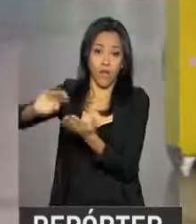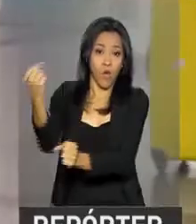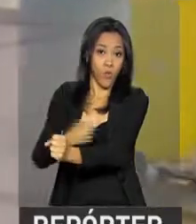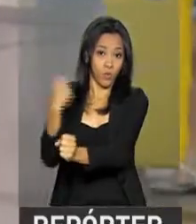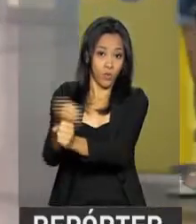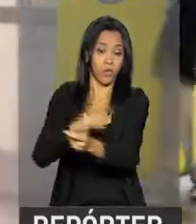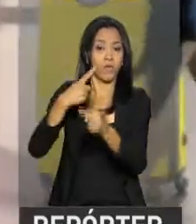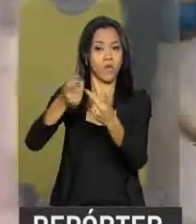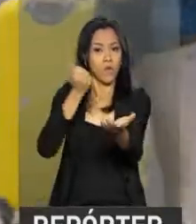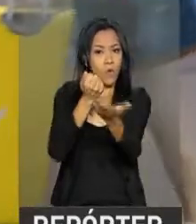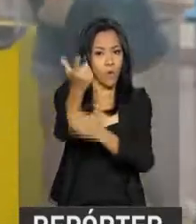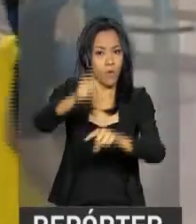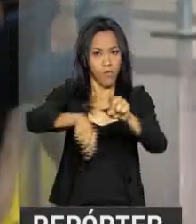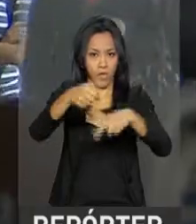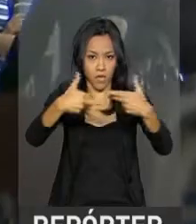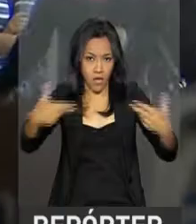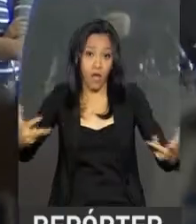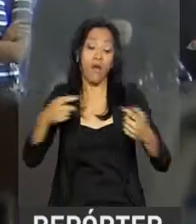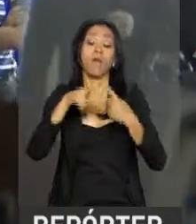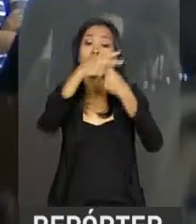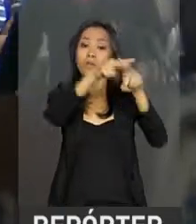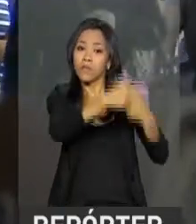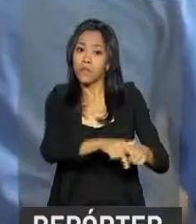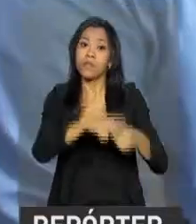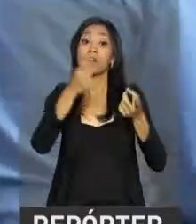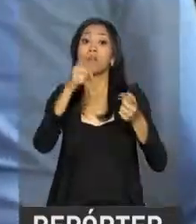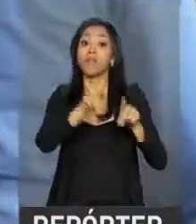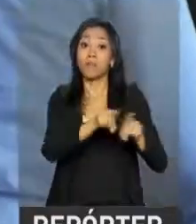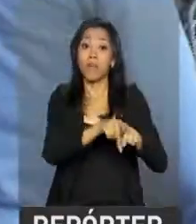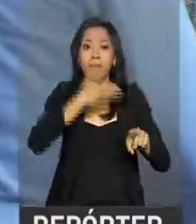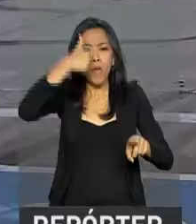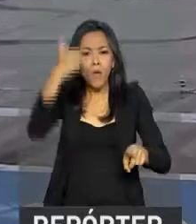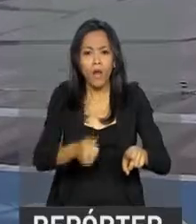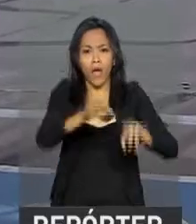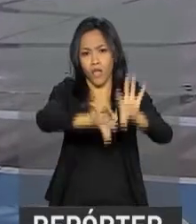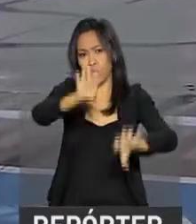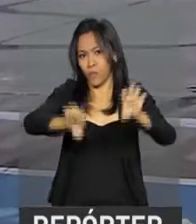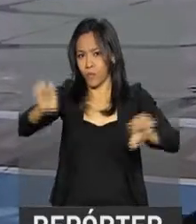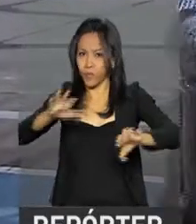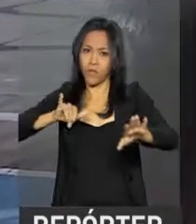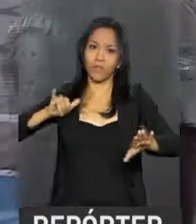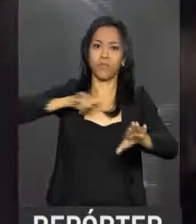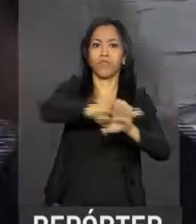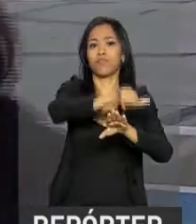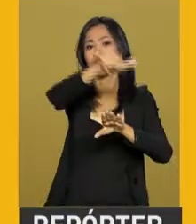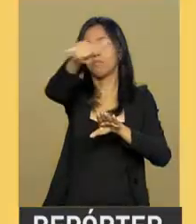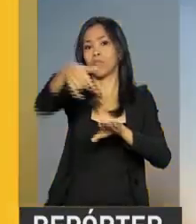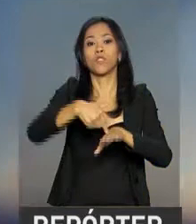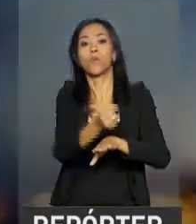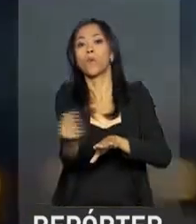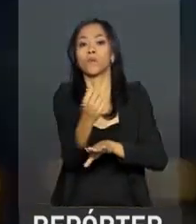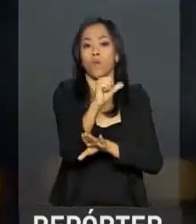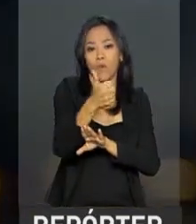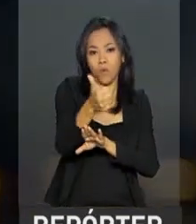aquisição de equipamentos sinalização e melhoria da infraestrutura dos terminais de 11 aeroportos regionais ao